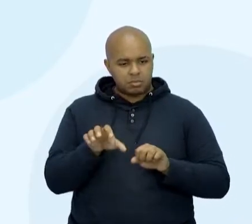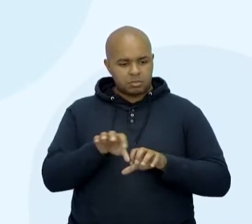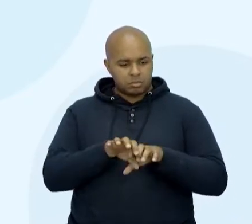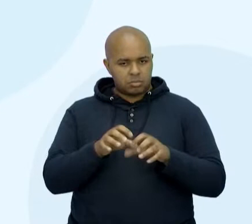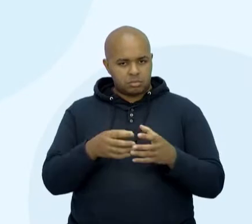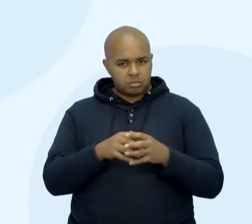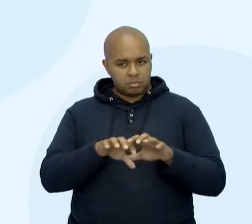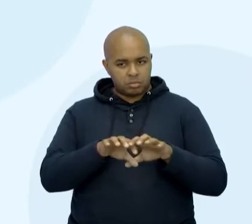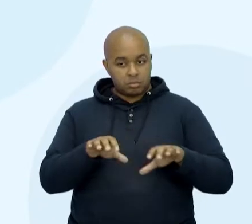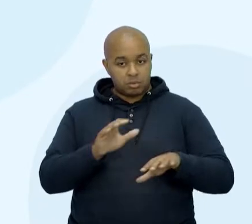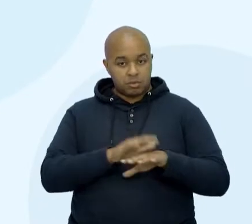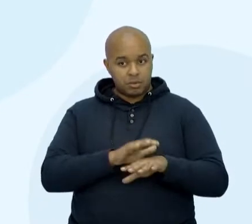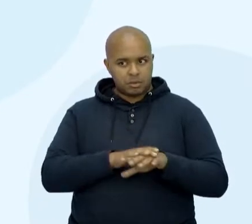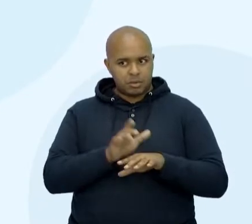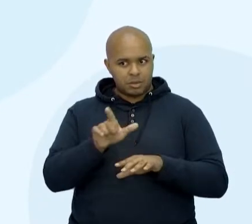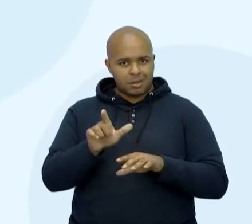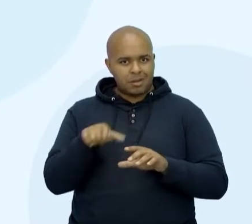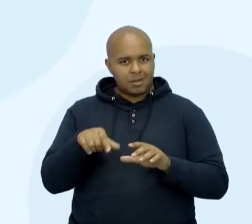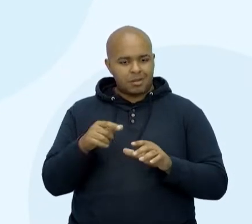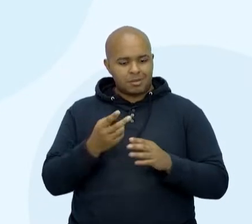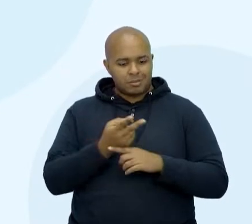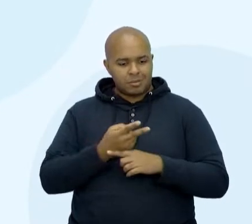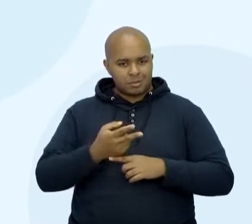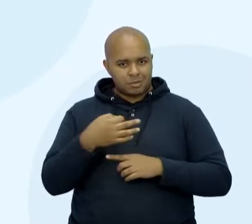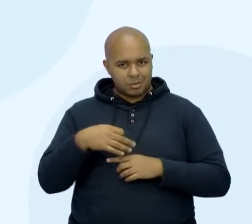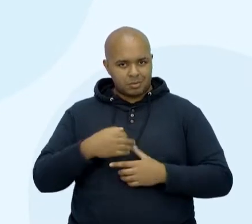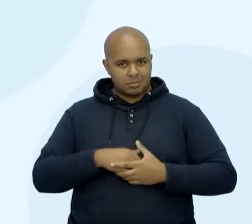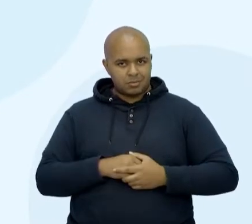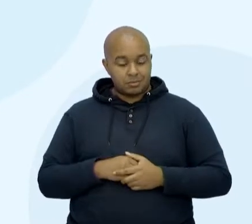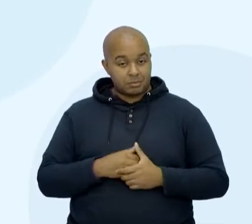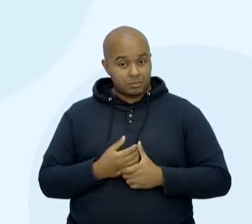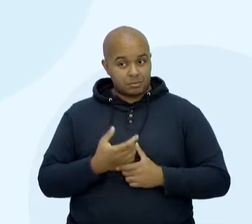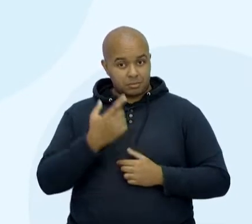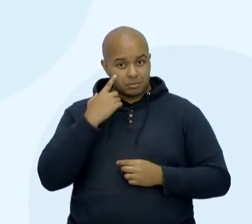grupos e fazer esta pesquisa, tá?